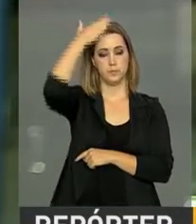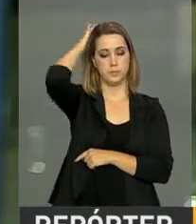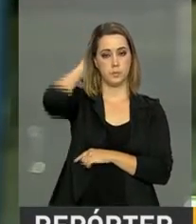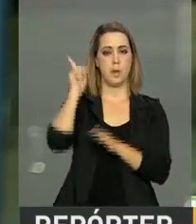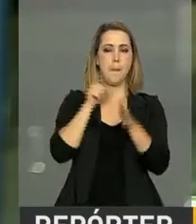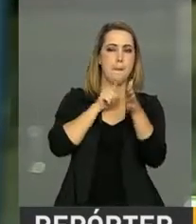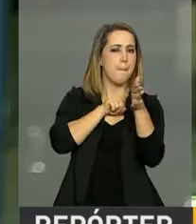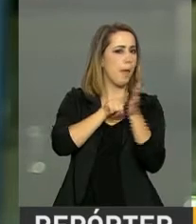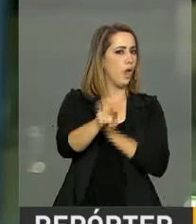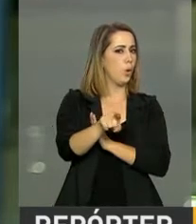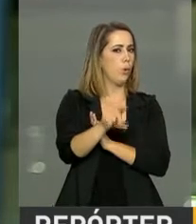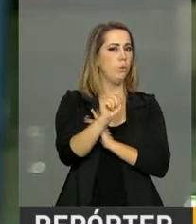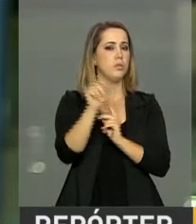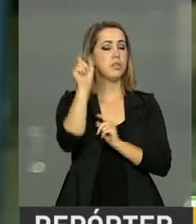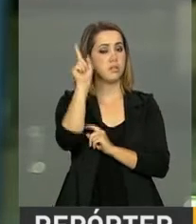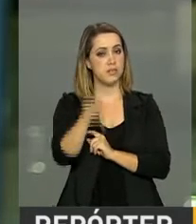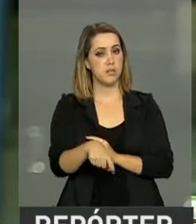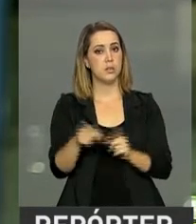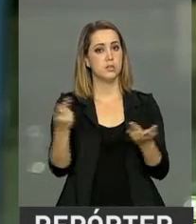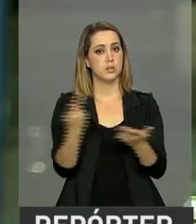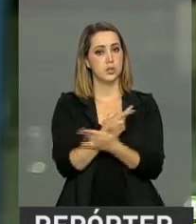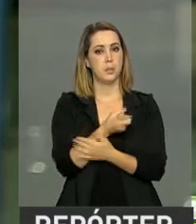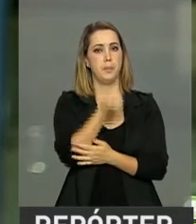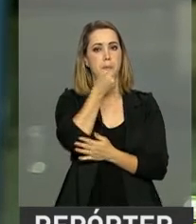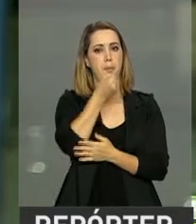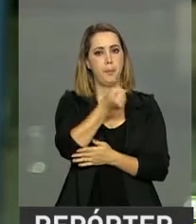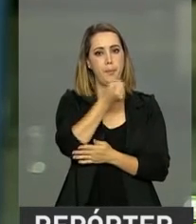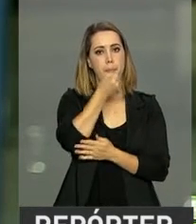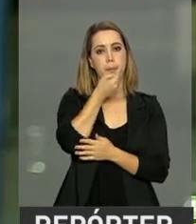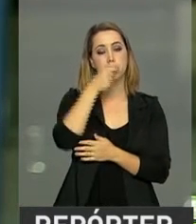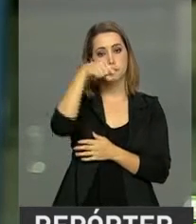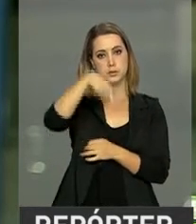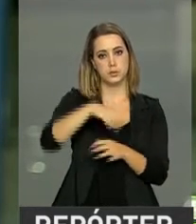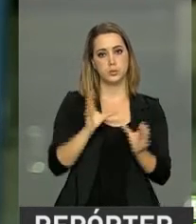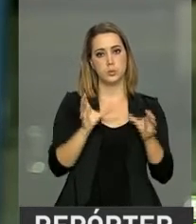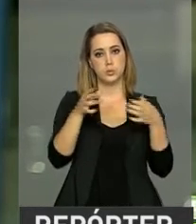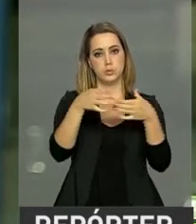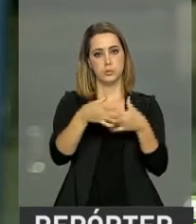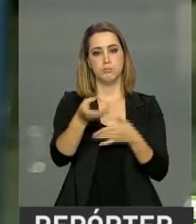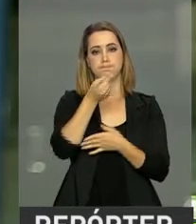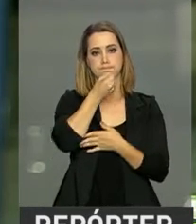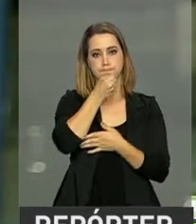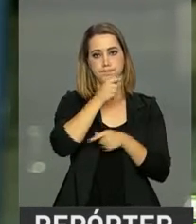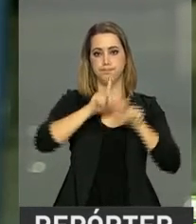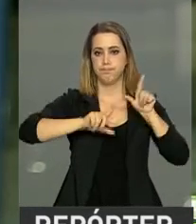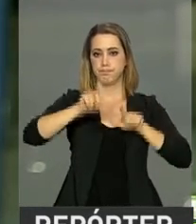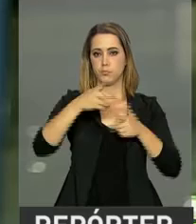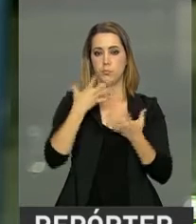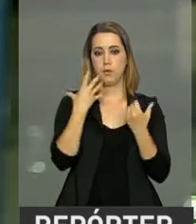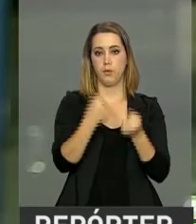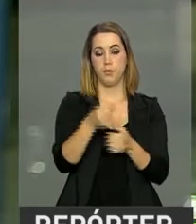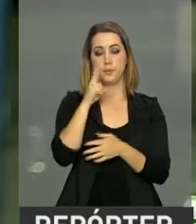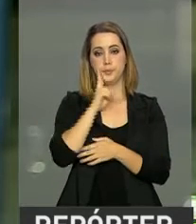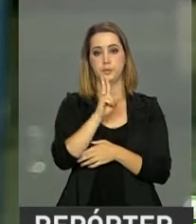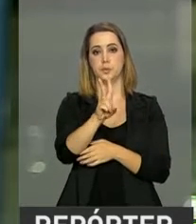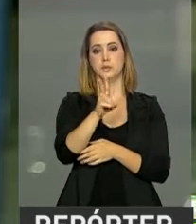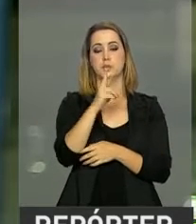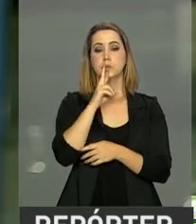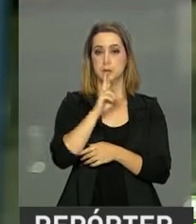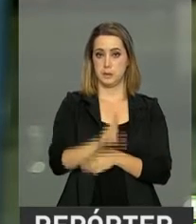perguntas formuladas por jornalistas aqui do comitê de imprensa do palácio do planalto vamos a algumas respostas